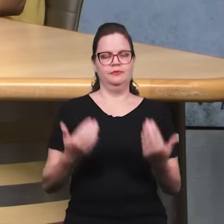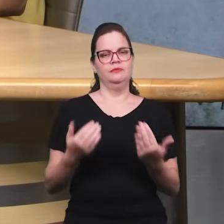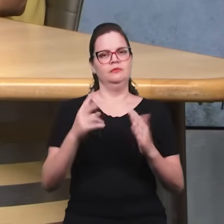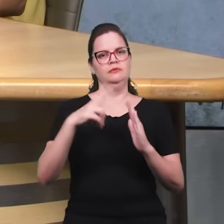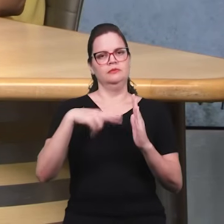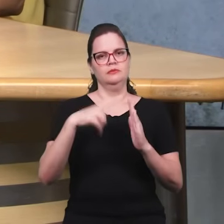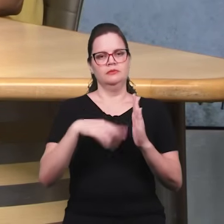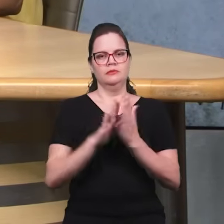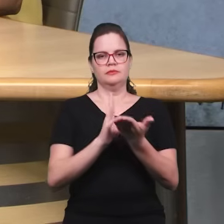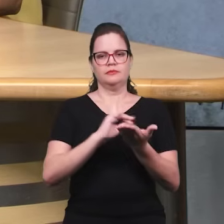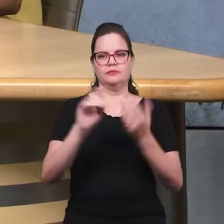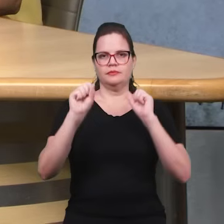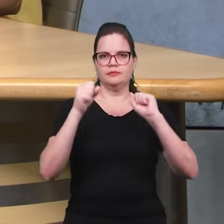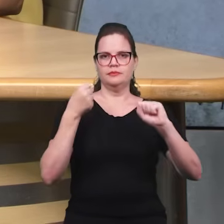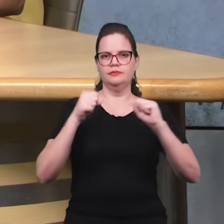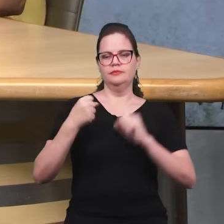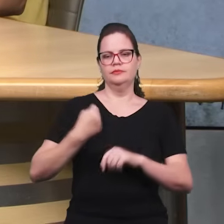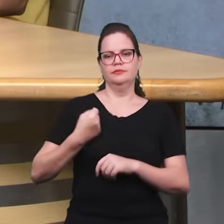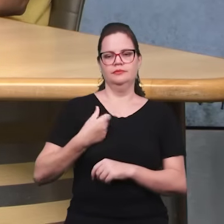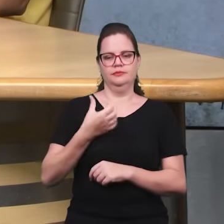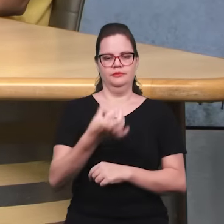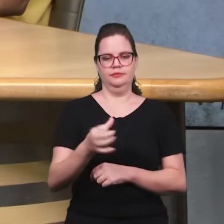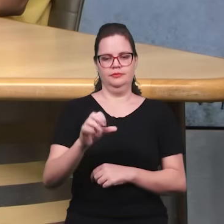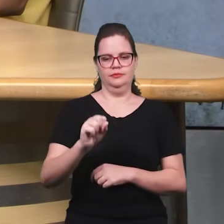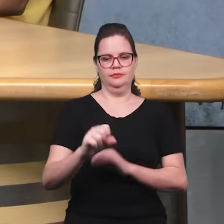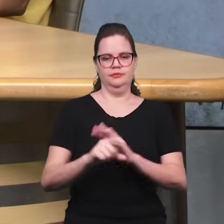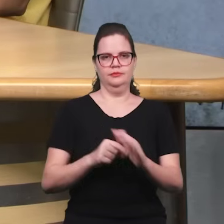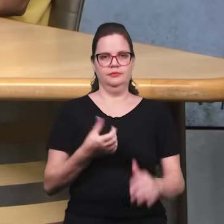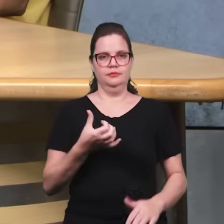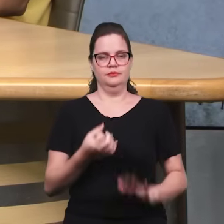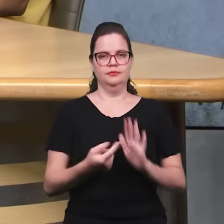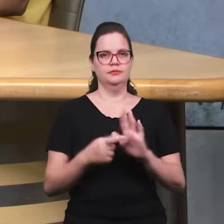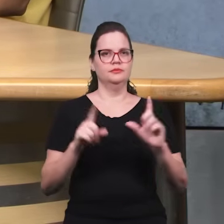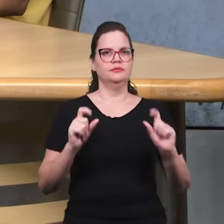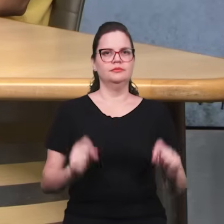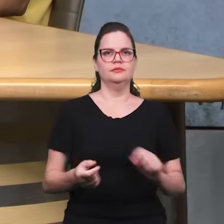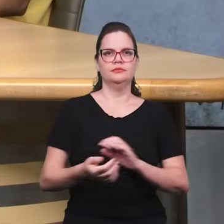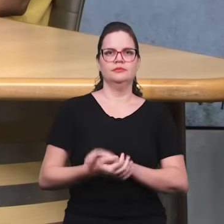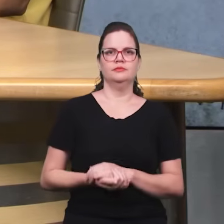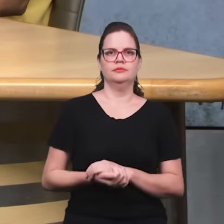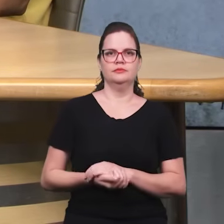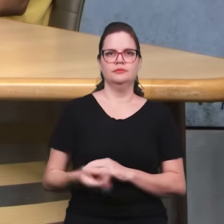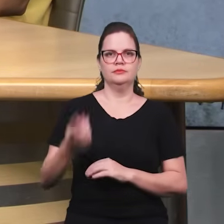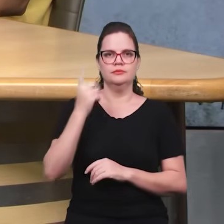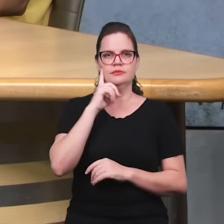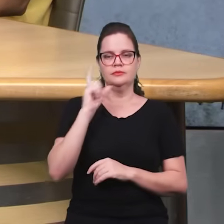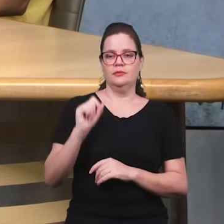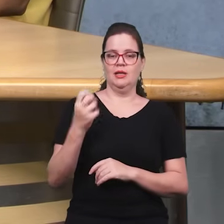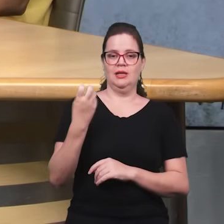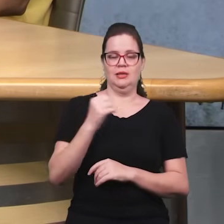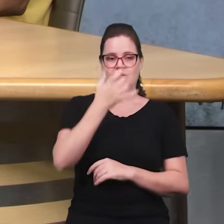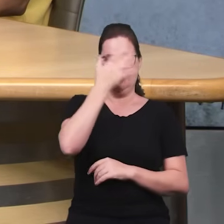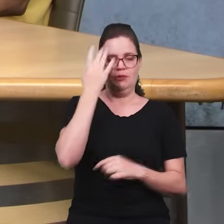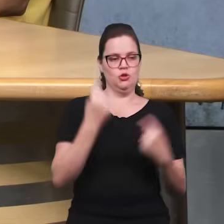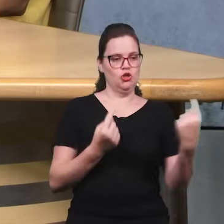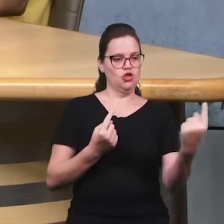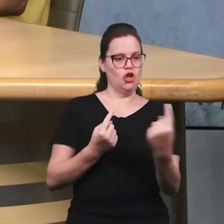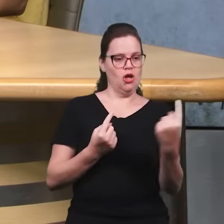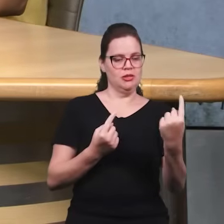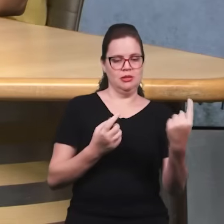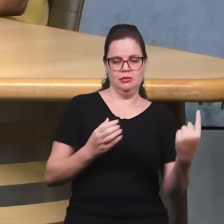Salmo 68, 6 diz que Deus fez com que o solitário habite em